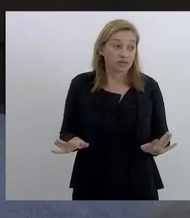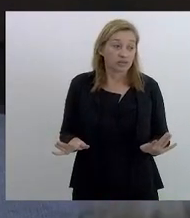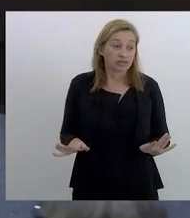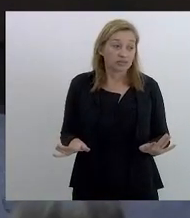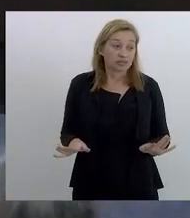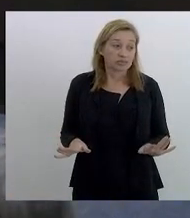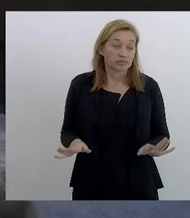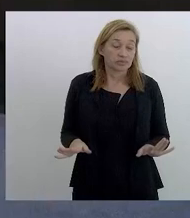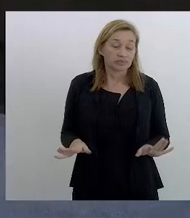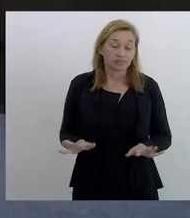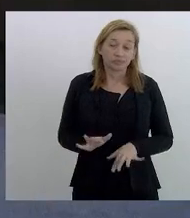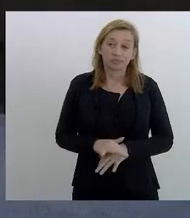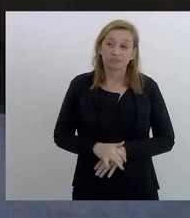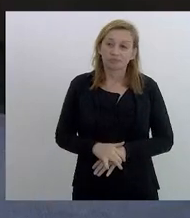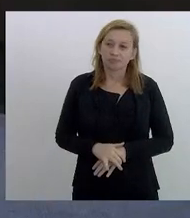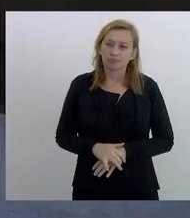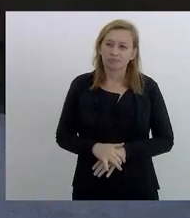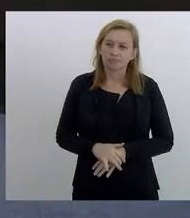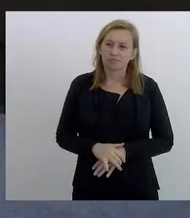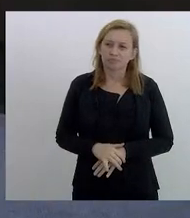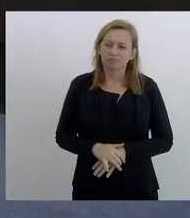quem...